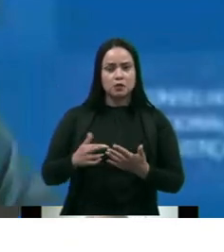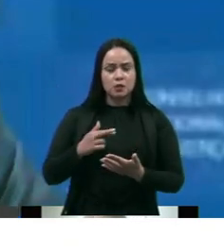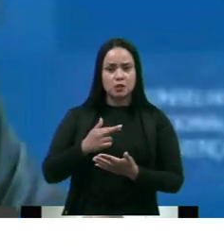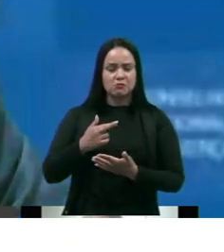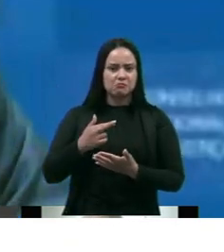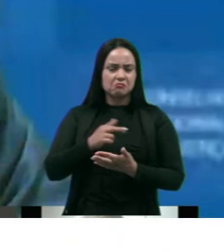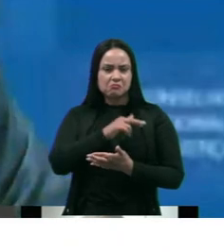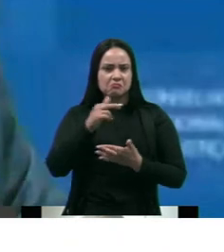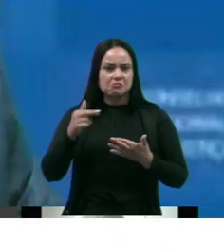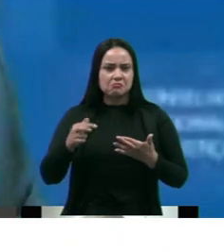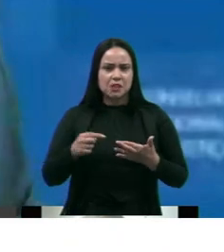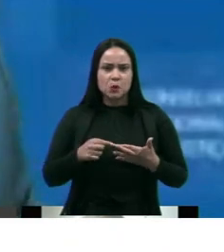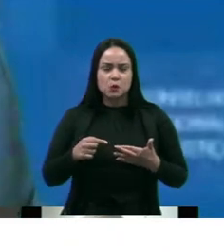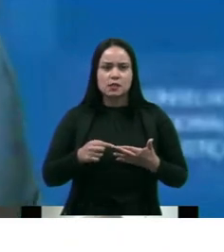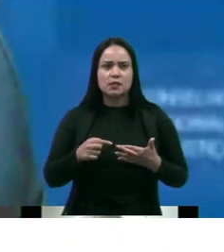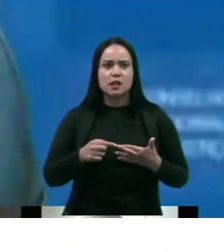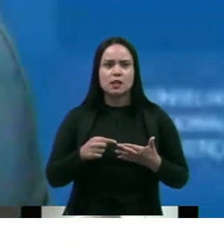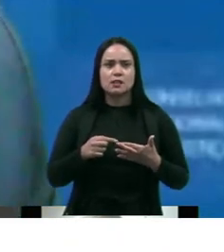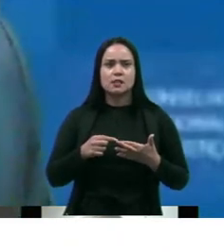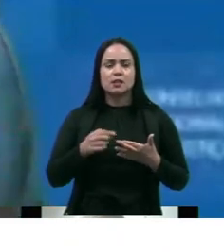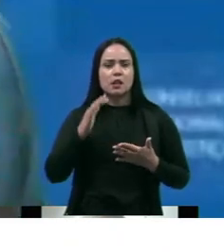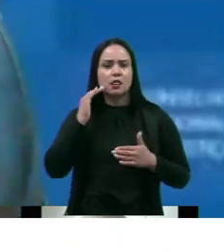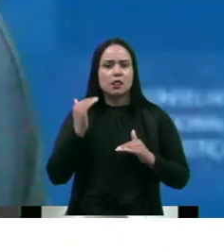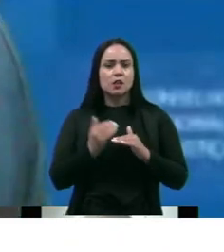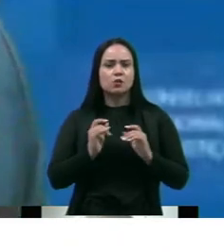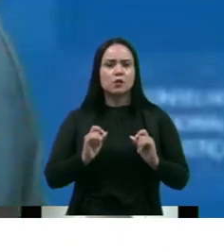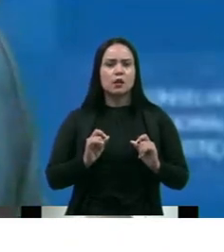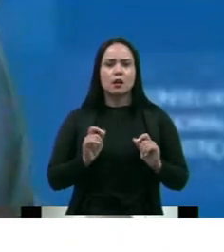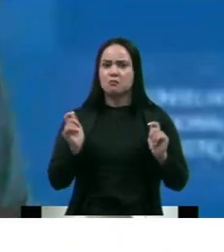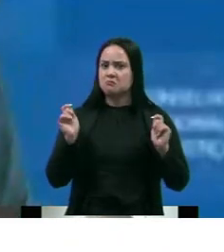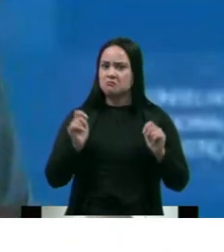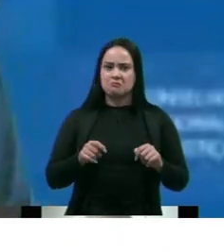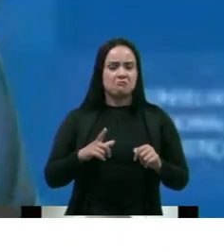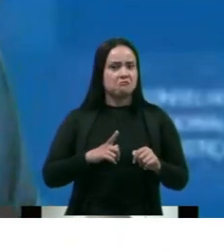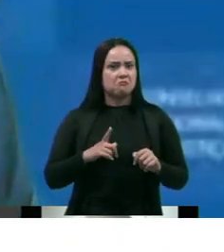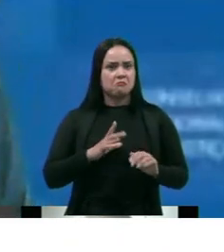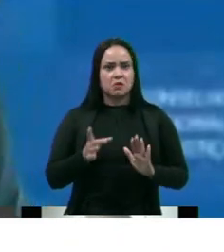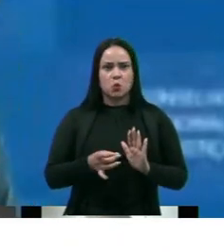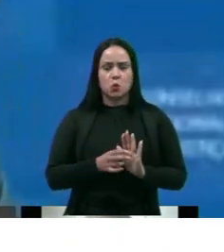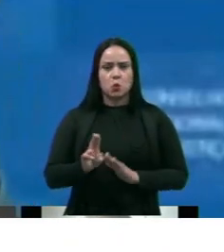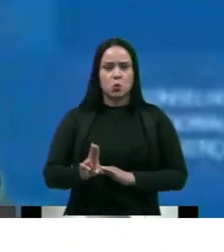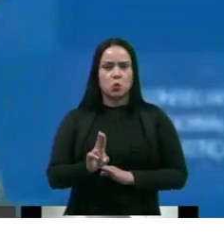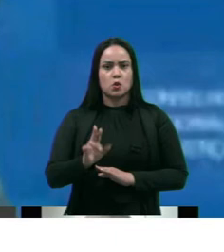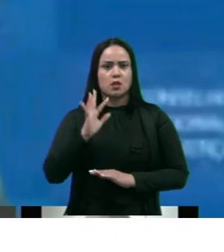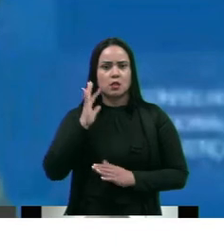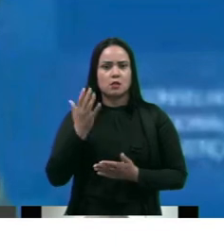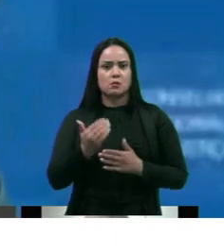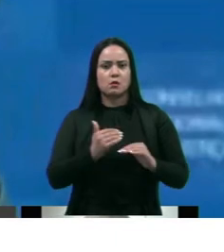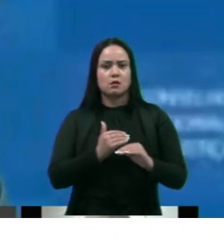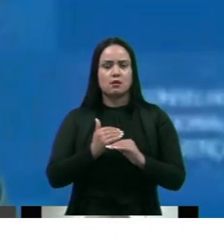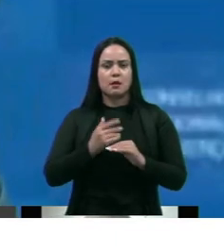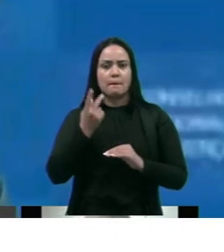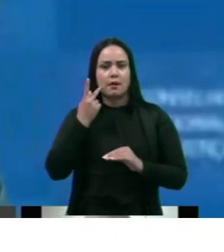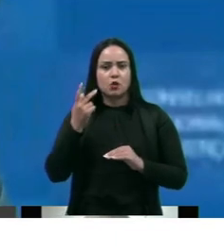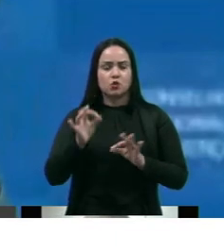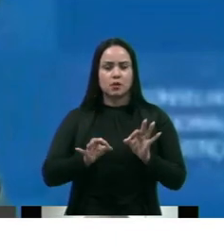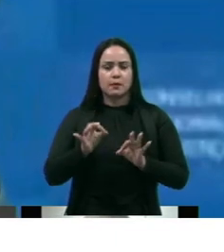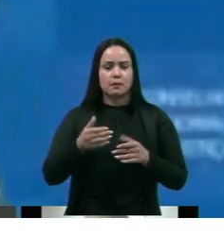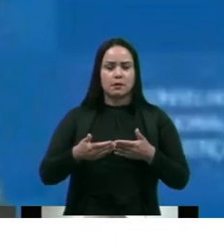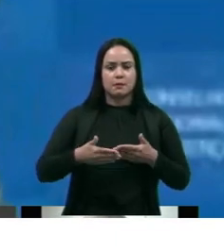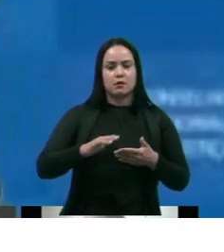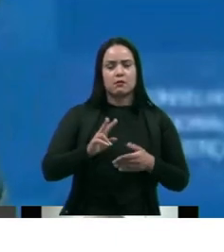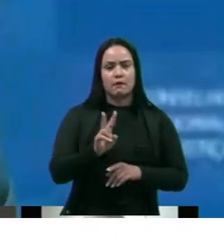recursais, o TJCE entende em síntese impossibilidade de utilização da decisão monocrática para o julgamento do